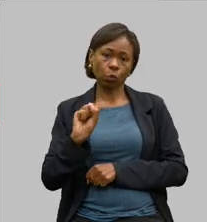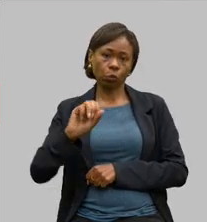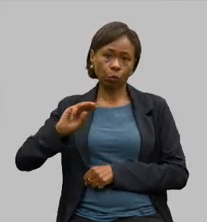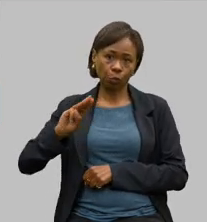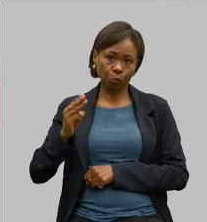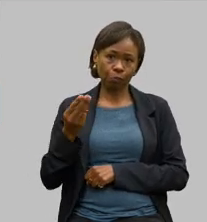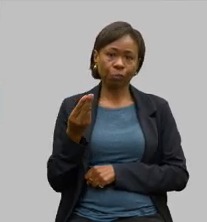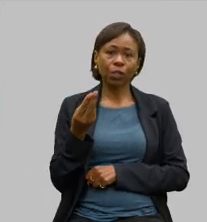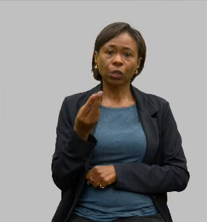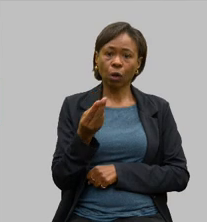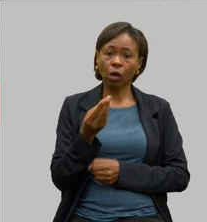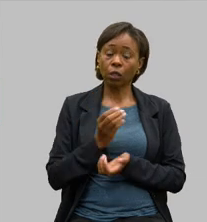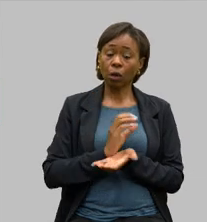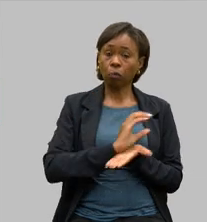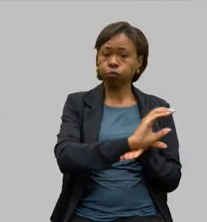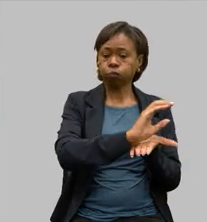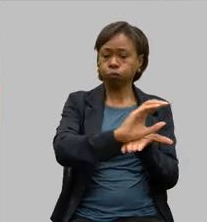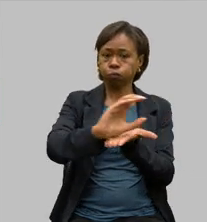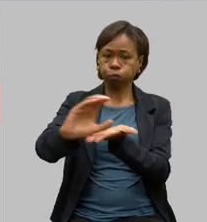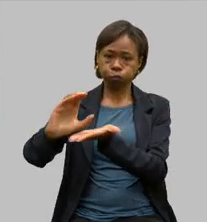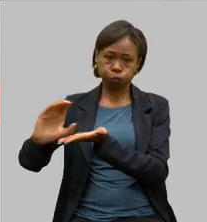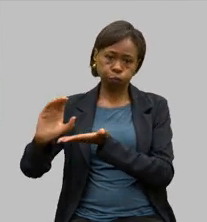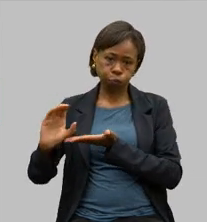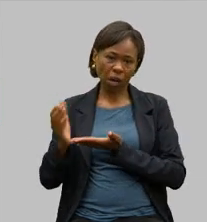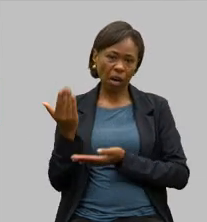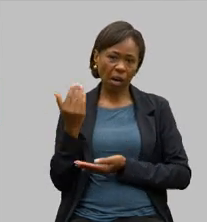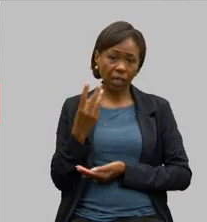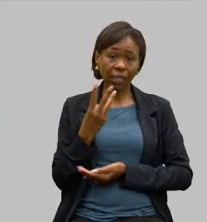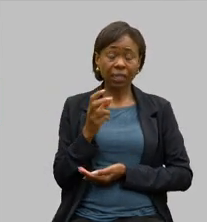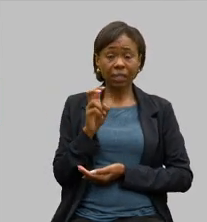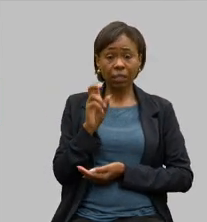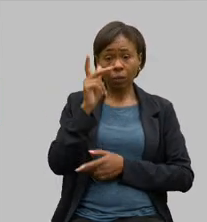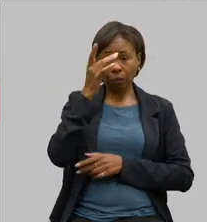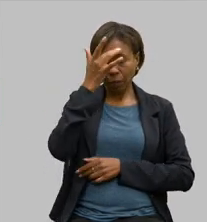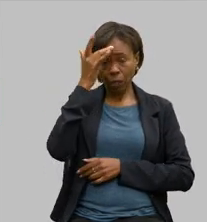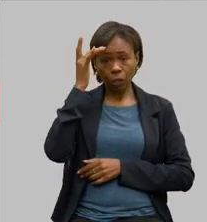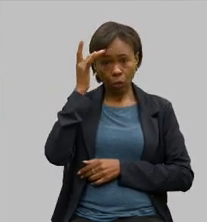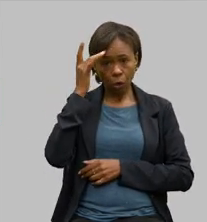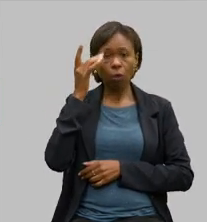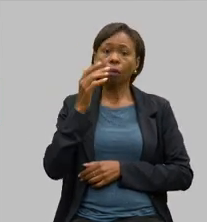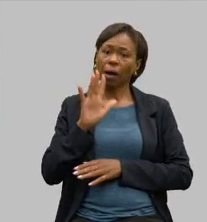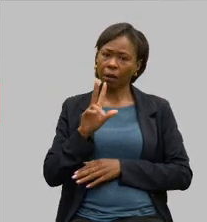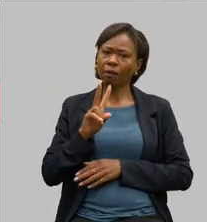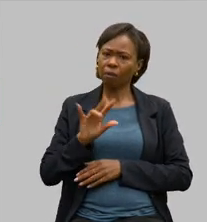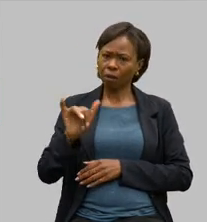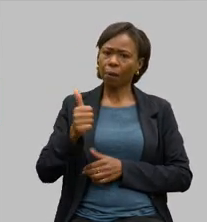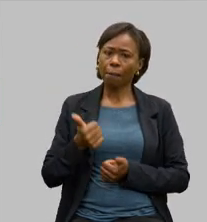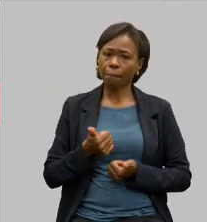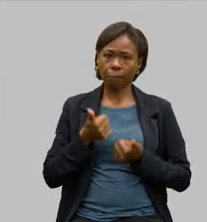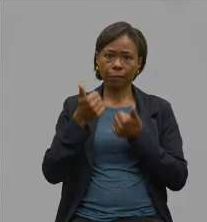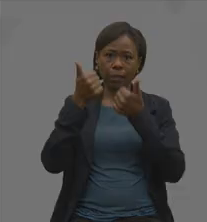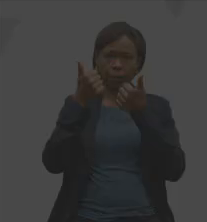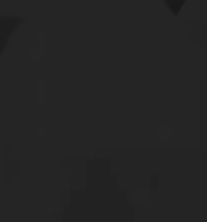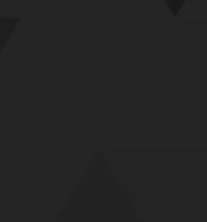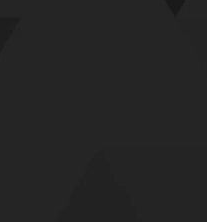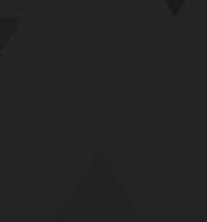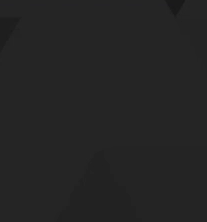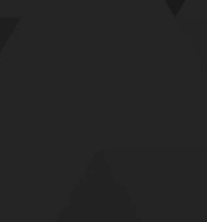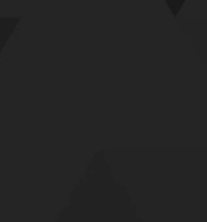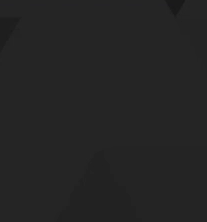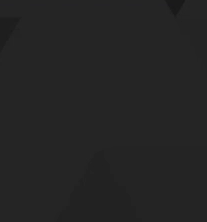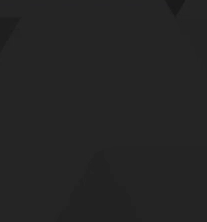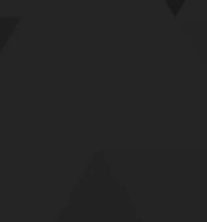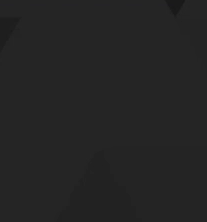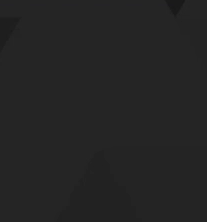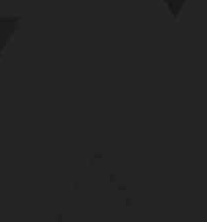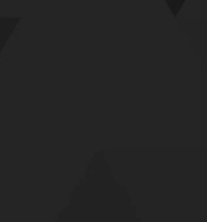a gente ficar só nós resolvendo e 35 pessoas nó acho que a gente vai chegar num lugar bom e mobilização dos Municípios Mineiros a gente já